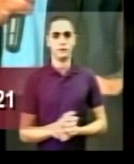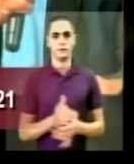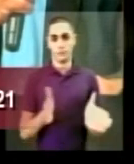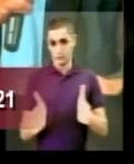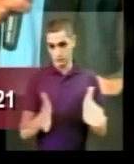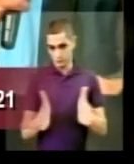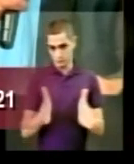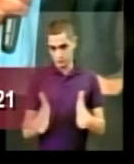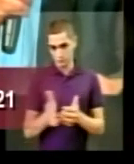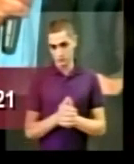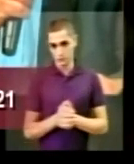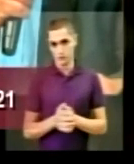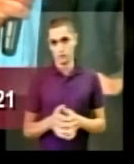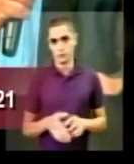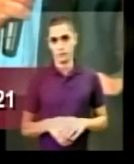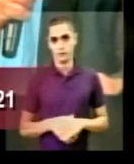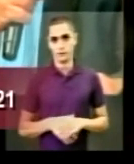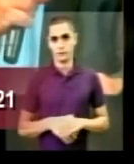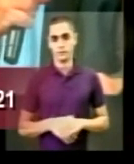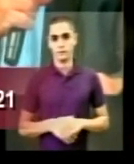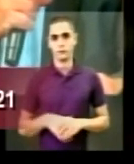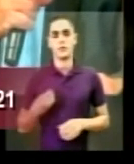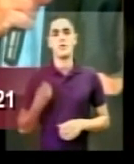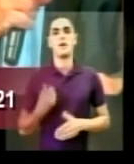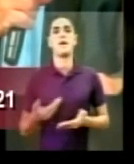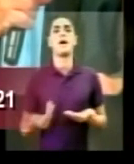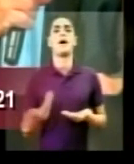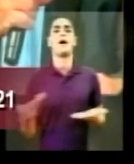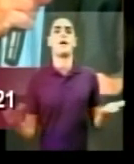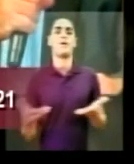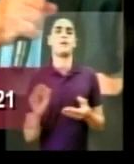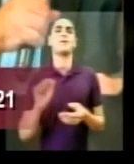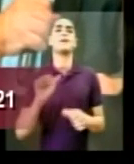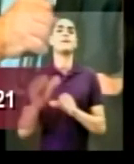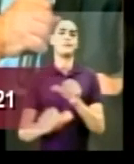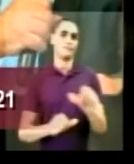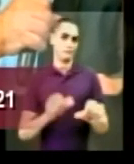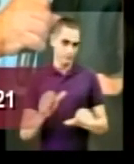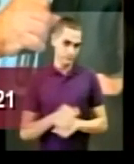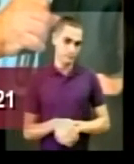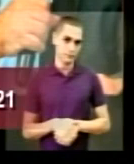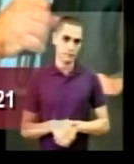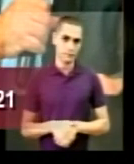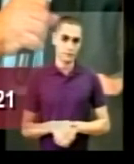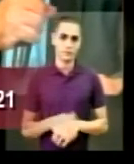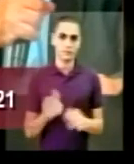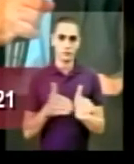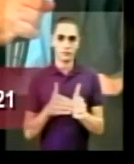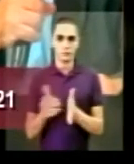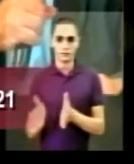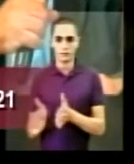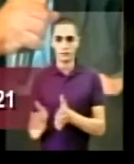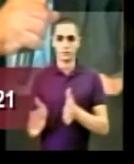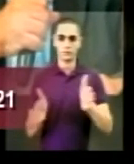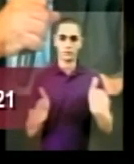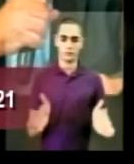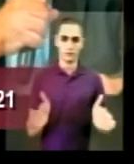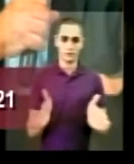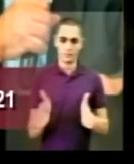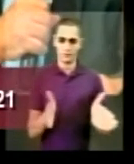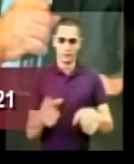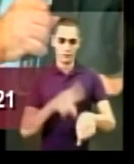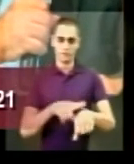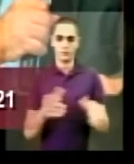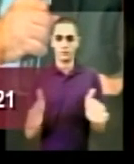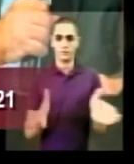nessa fase que nós estamos? Que entre 20 horas da noite